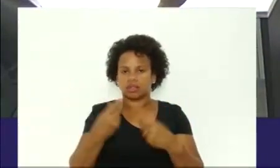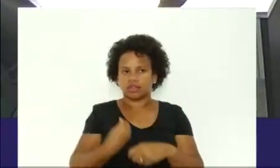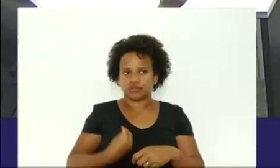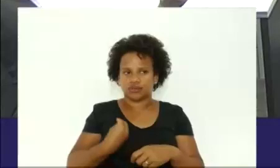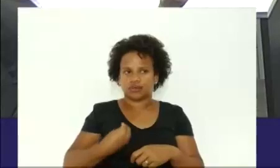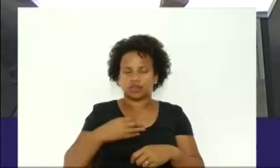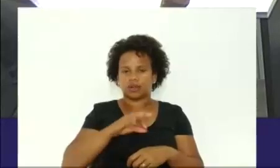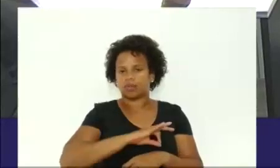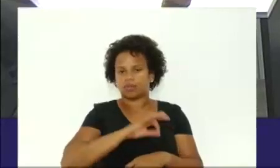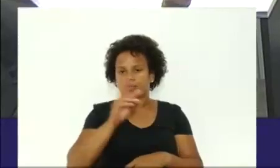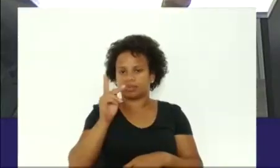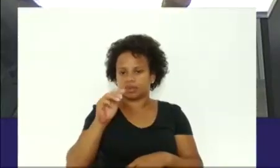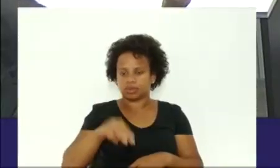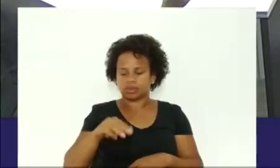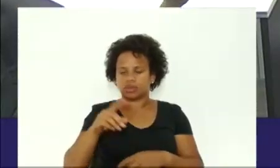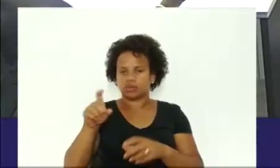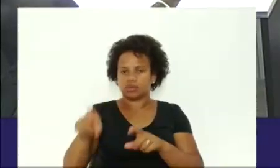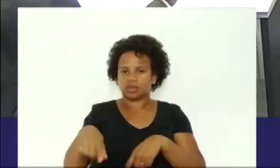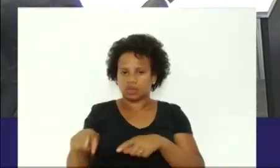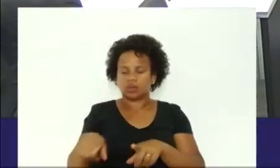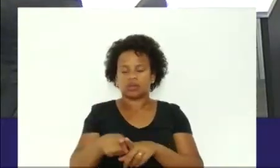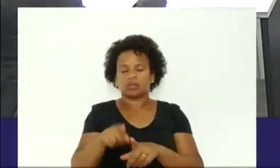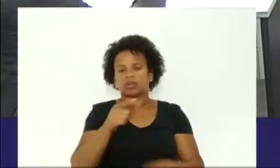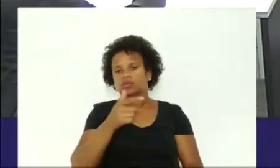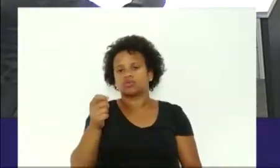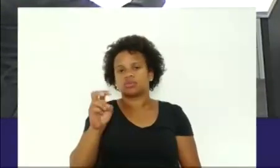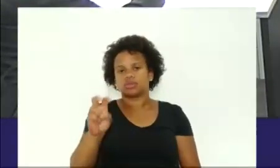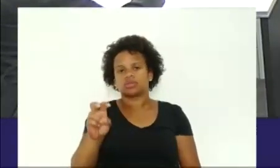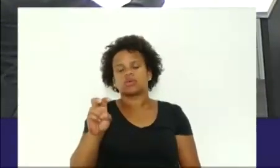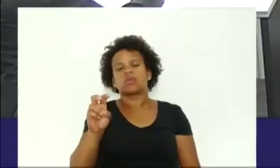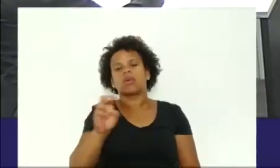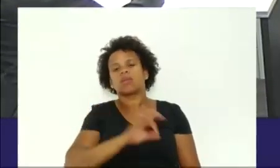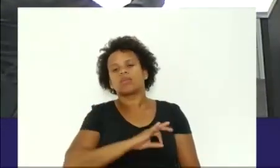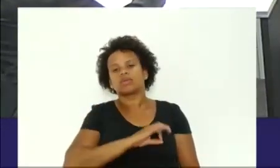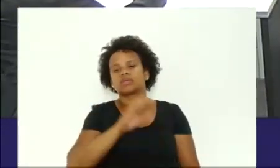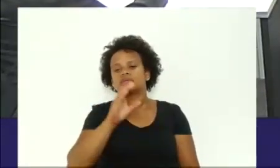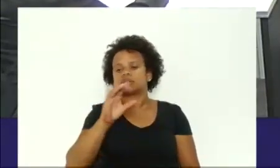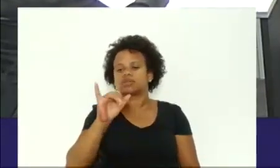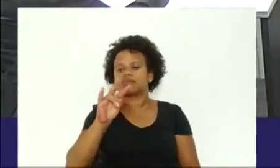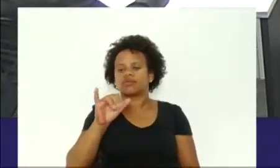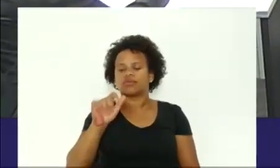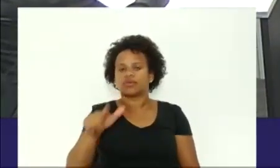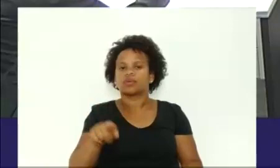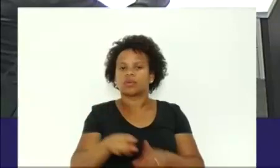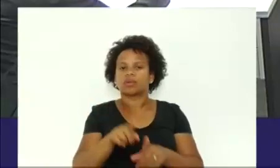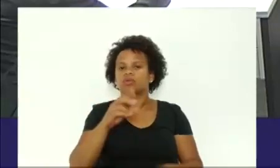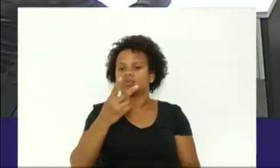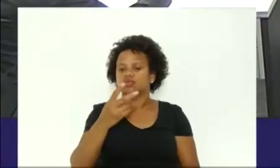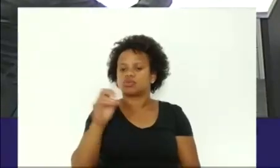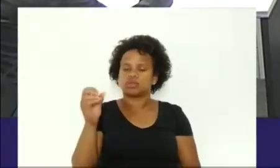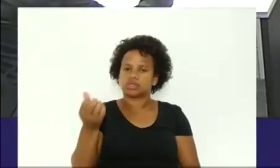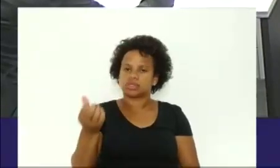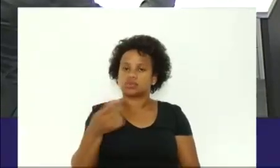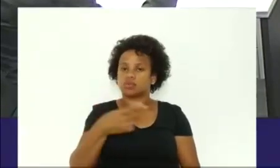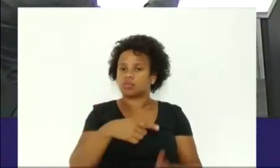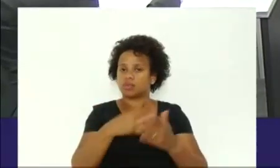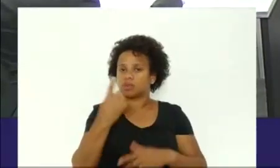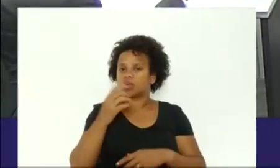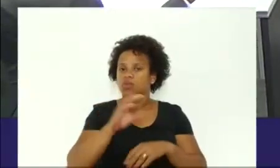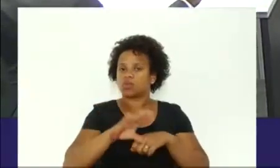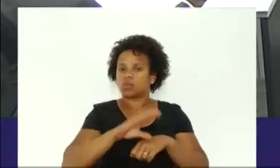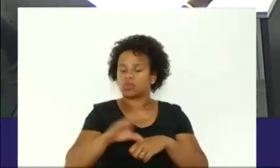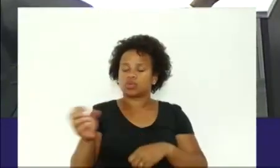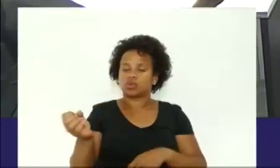2005, no programa Integra Família para a Polícia Civil. Em 2006, foi coordenadora do primeiro curso de atualização